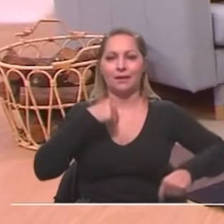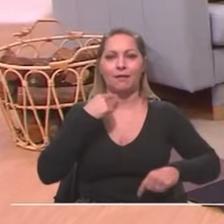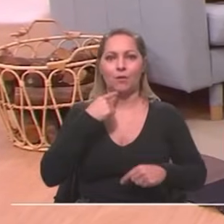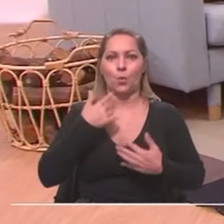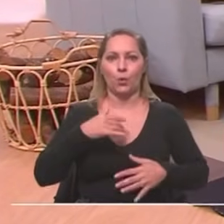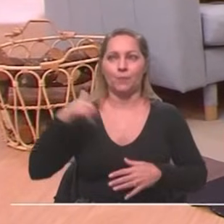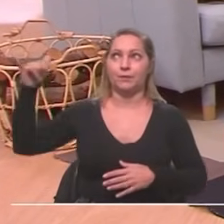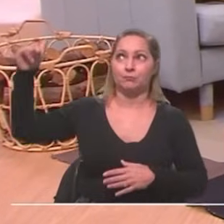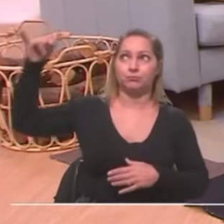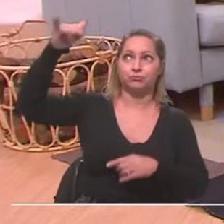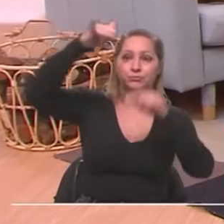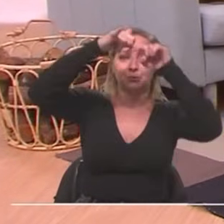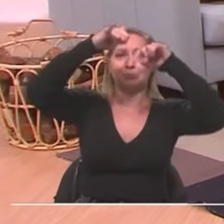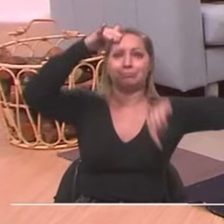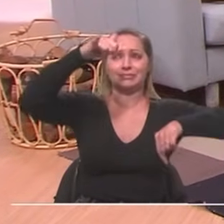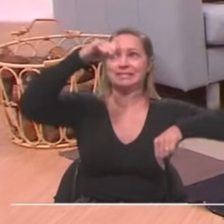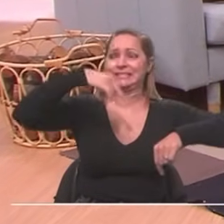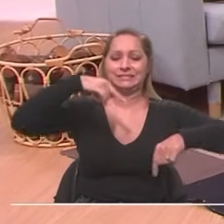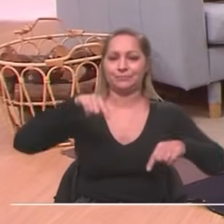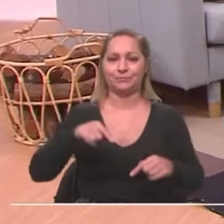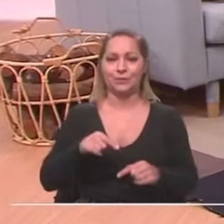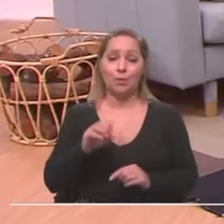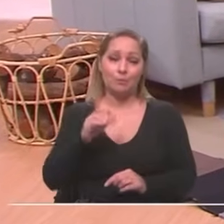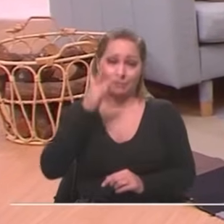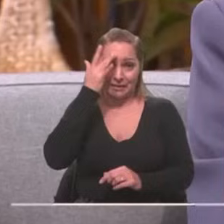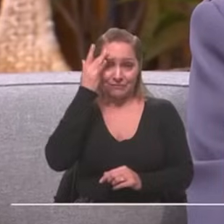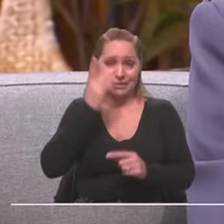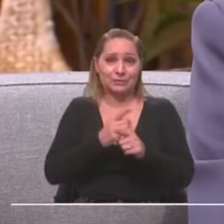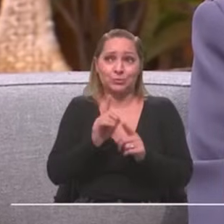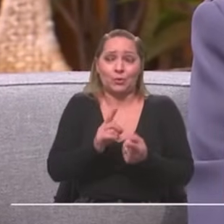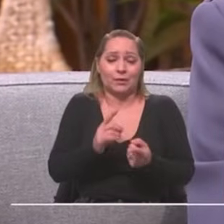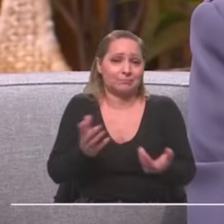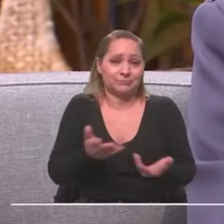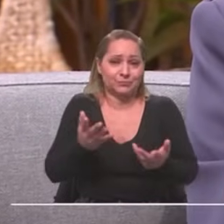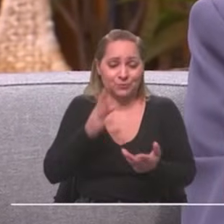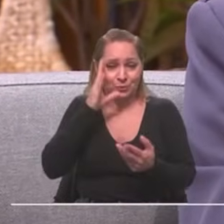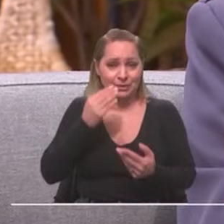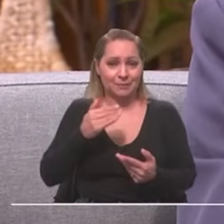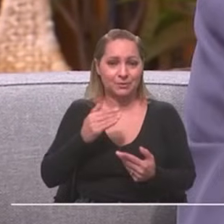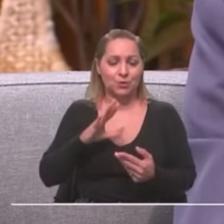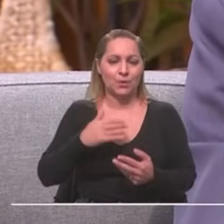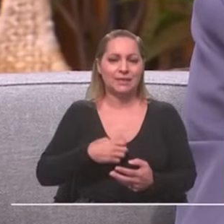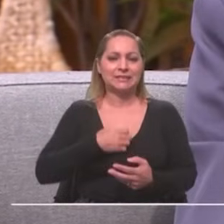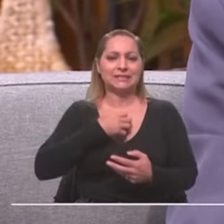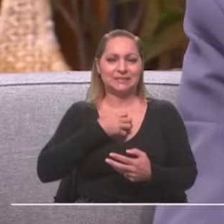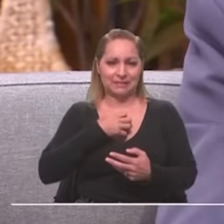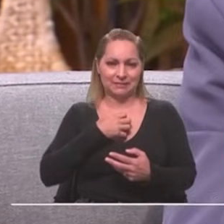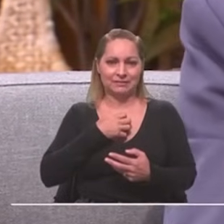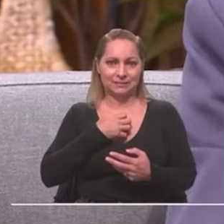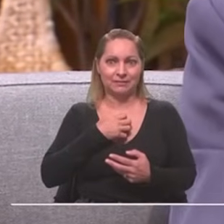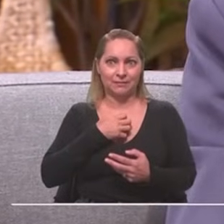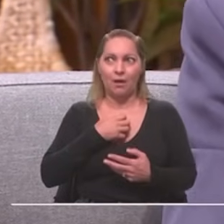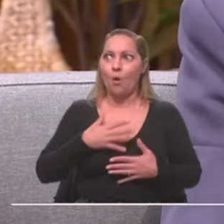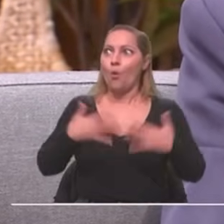primeiro salto. Foi mais salto. Fácil. Que porque não sabia não para o que não sabe para o que se vai. Mas depois a sensação de superação é o que nos leva a querer ir lá